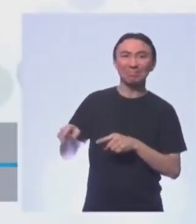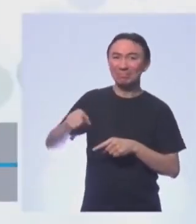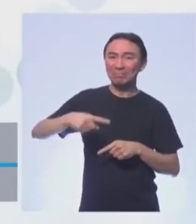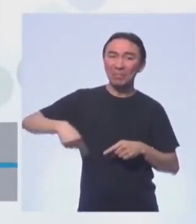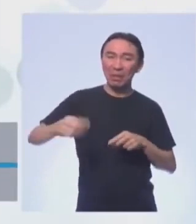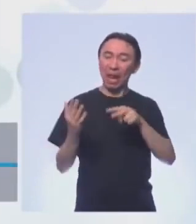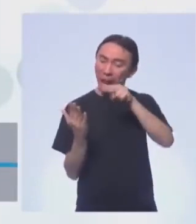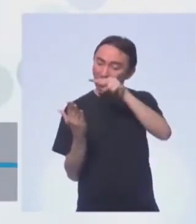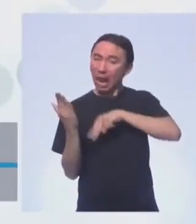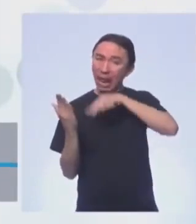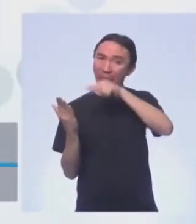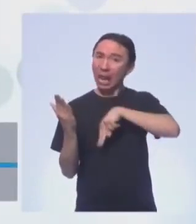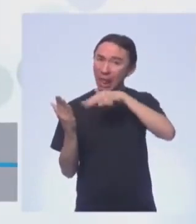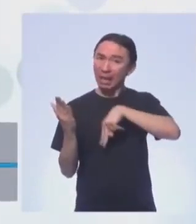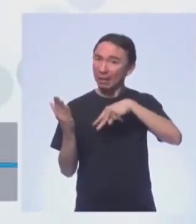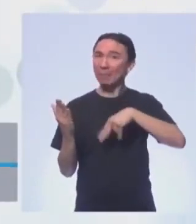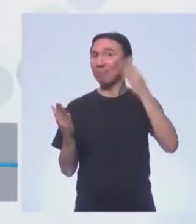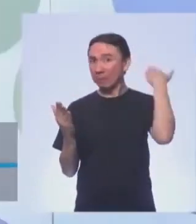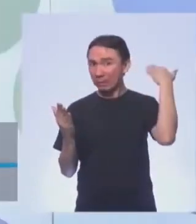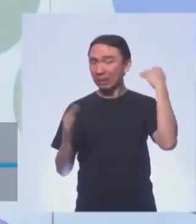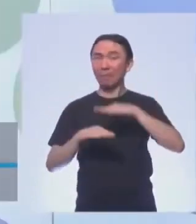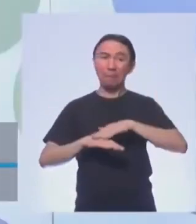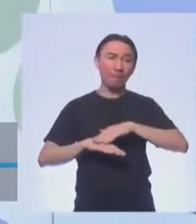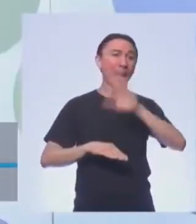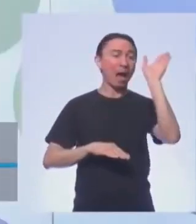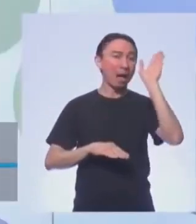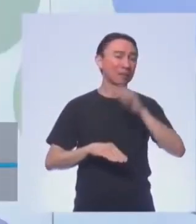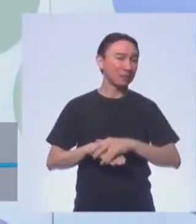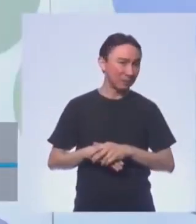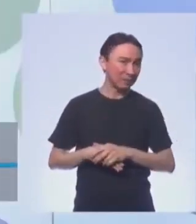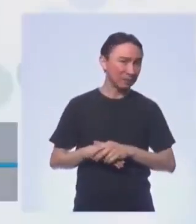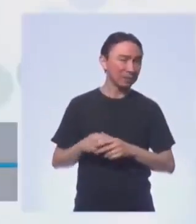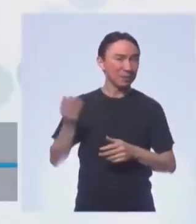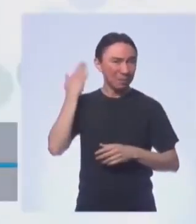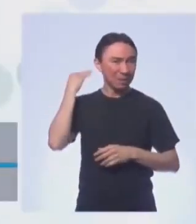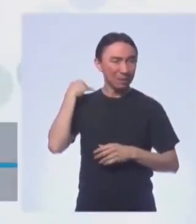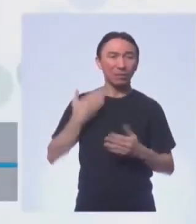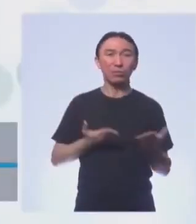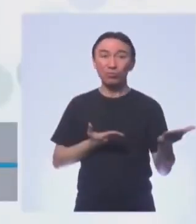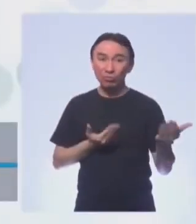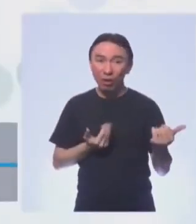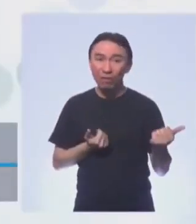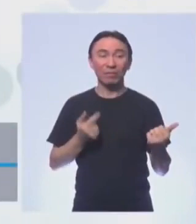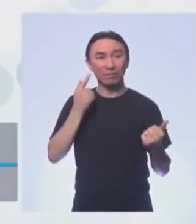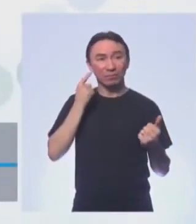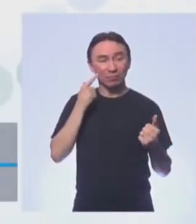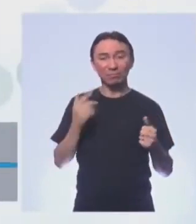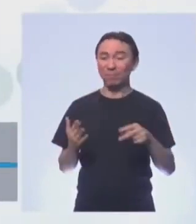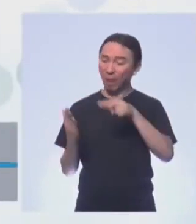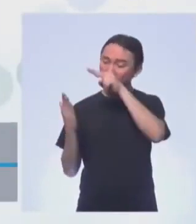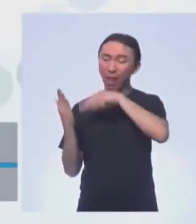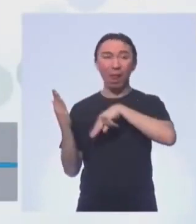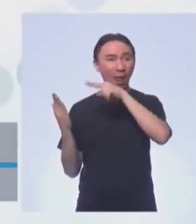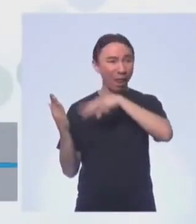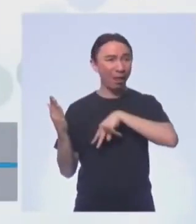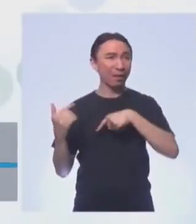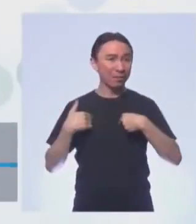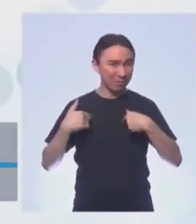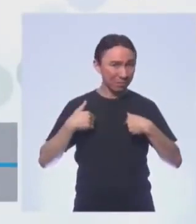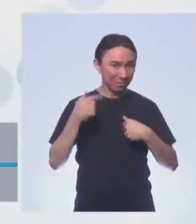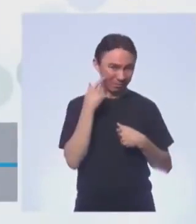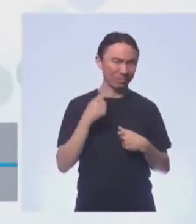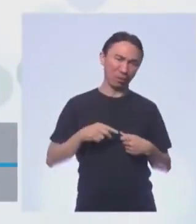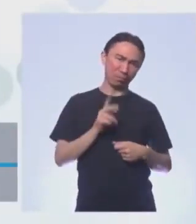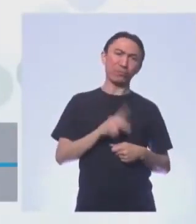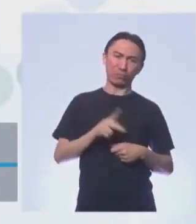não. A gente lia muito mais, né? Eu acho que sim. Eu lia bastante quando era adolescente. Eu sou professor de língua portuguesa, mas eu confesso que eu leio bem menos hoje.